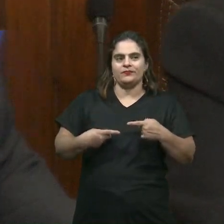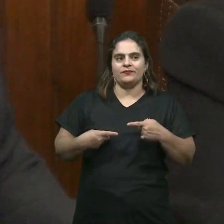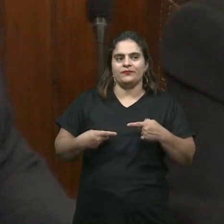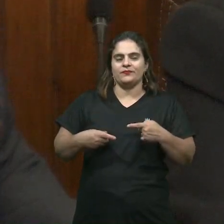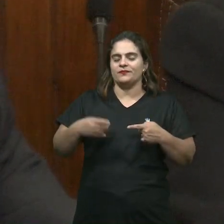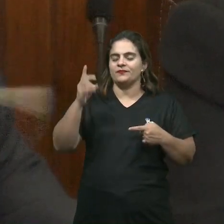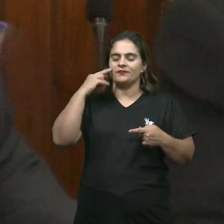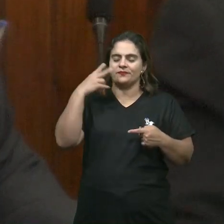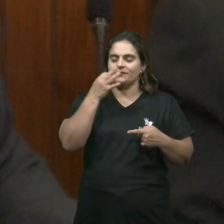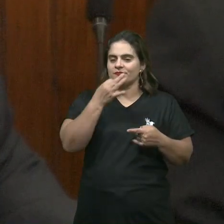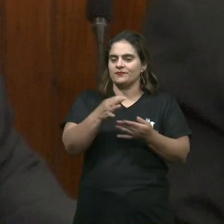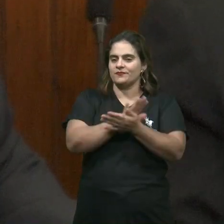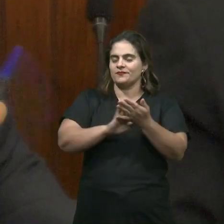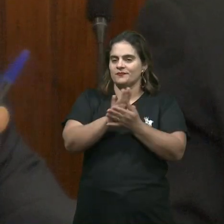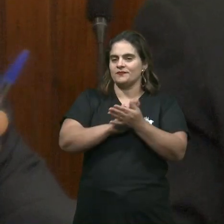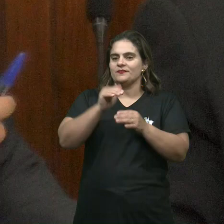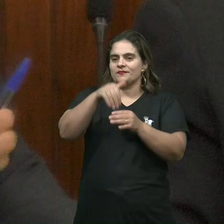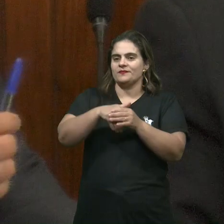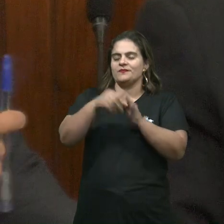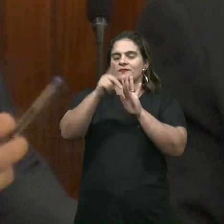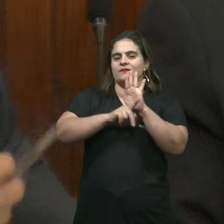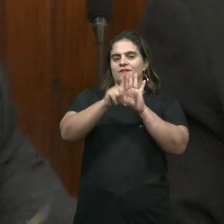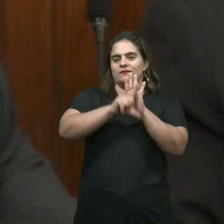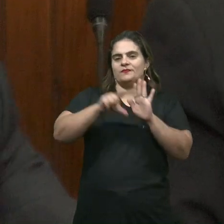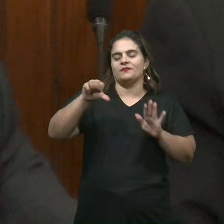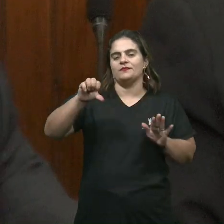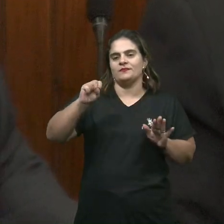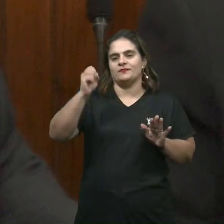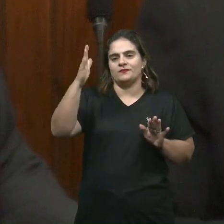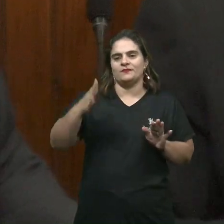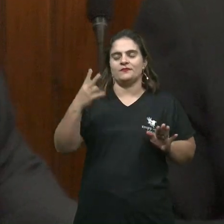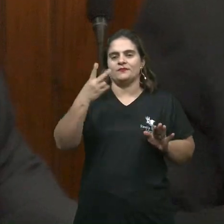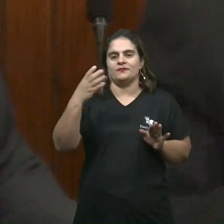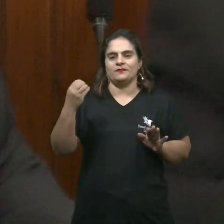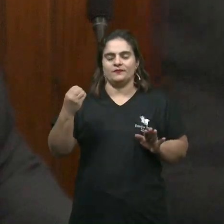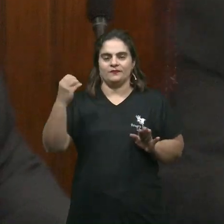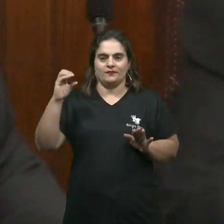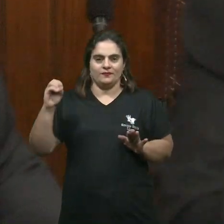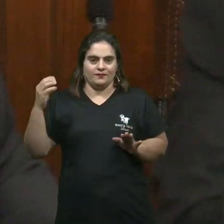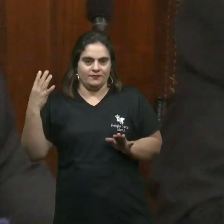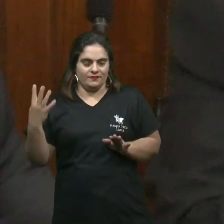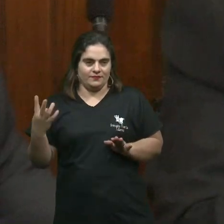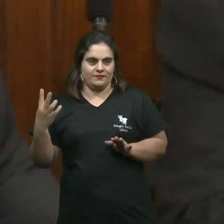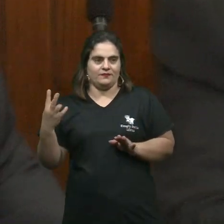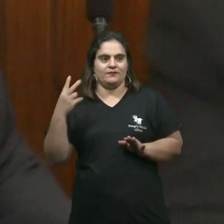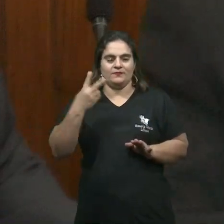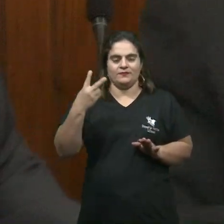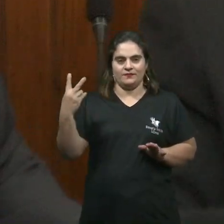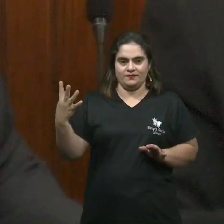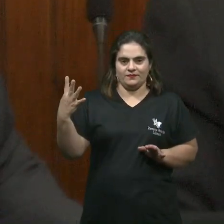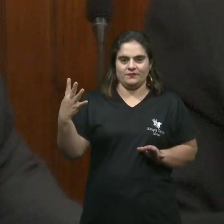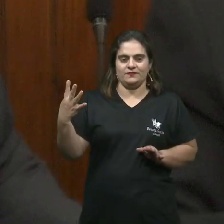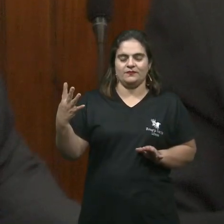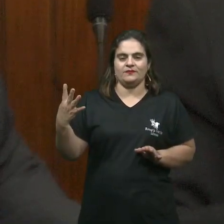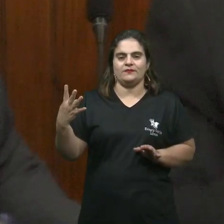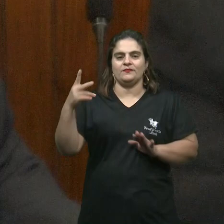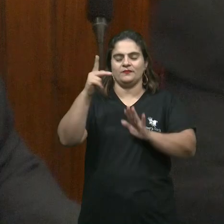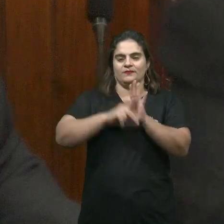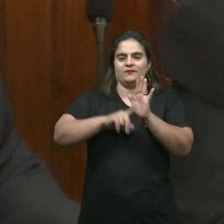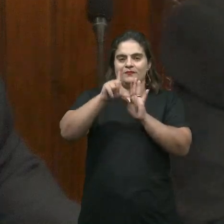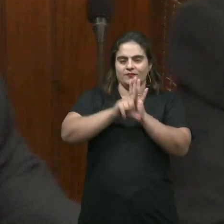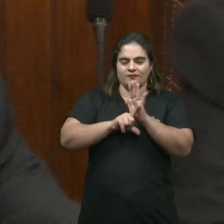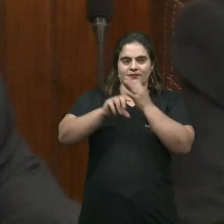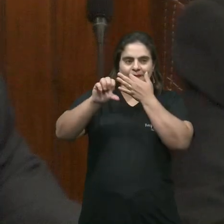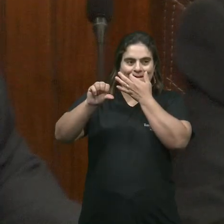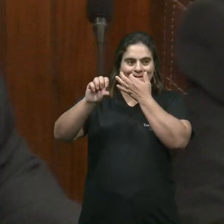Não havendo vereador inscrito, está em 7ª discussão, está em votação, o projeto de lei 98-2004, em Globo, na forma vencida em 1ª. O projeto de lei